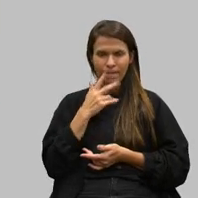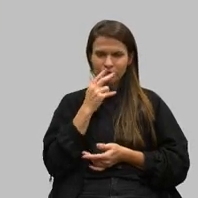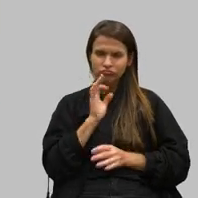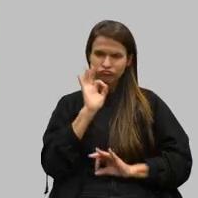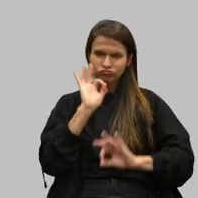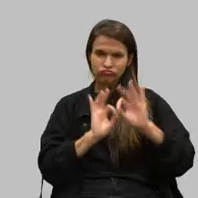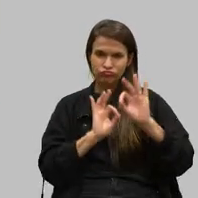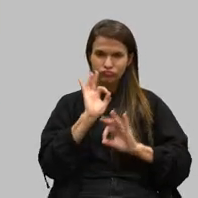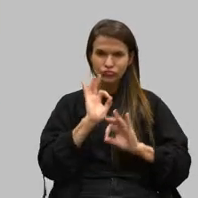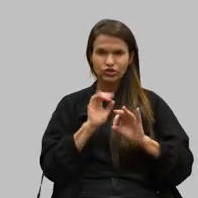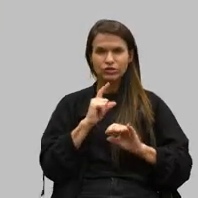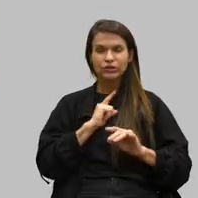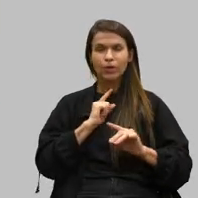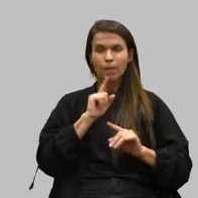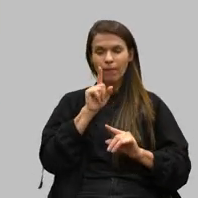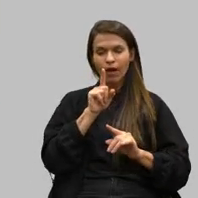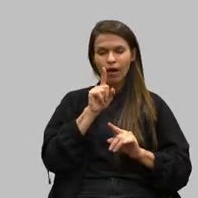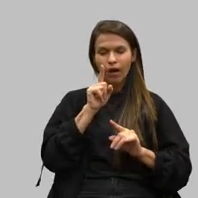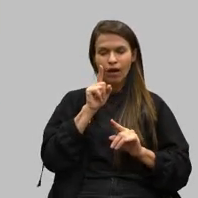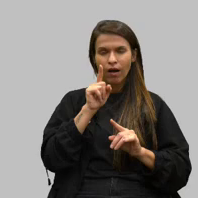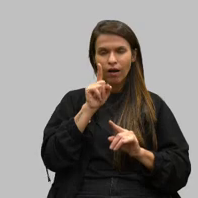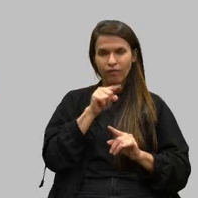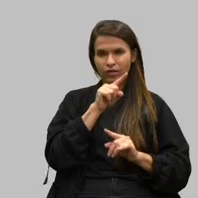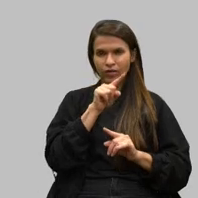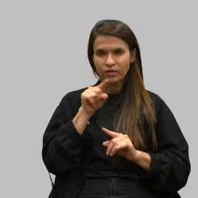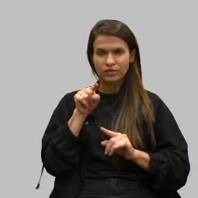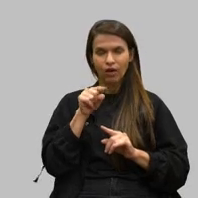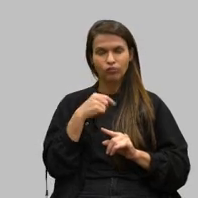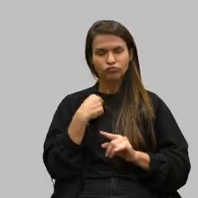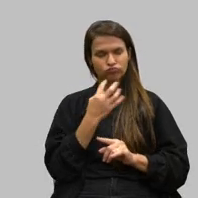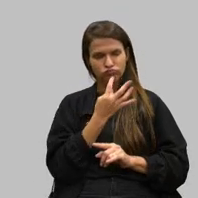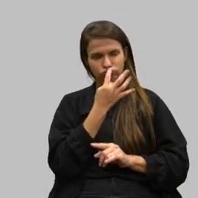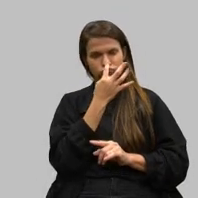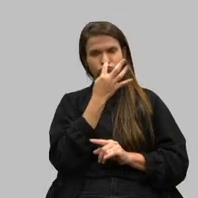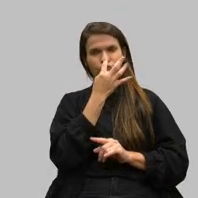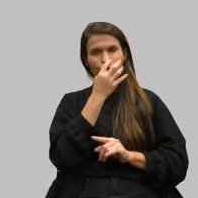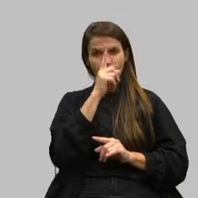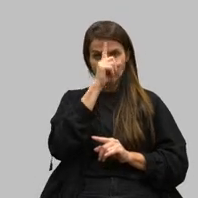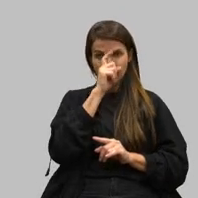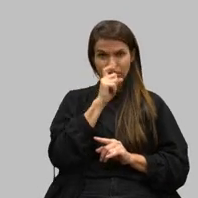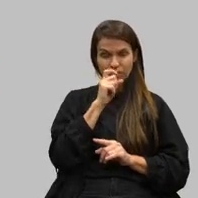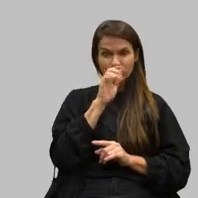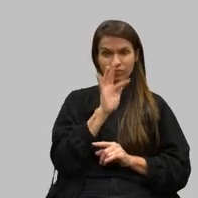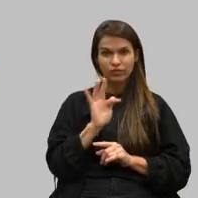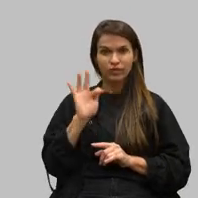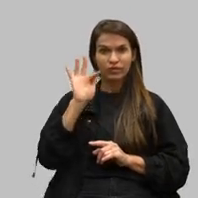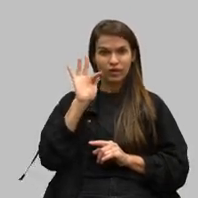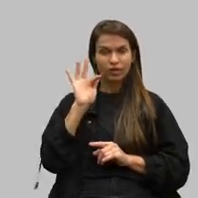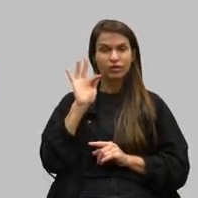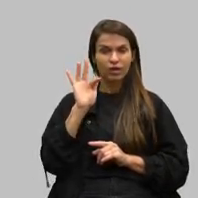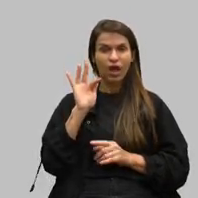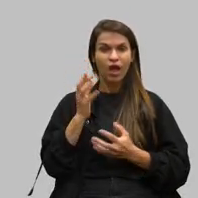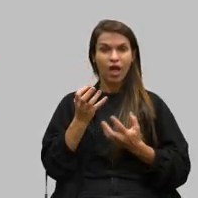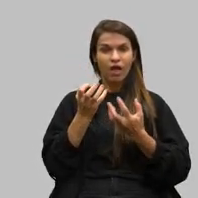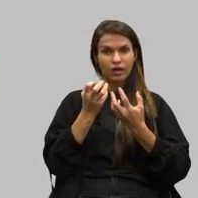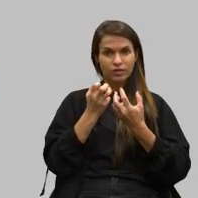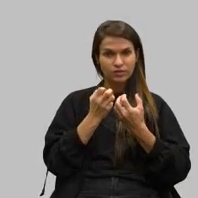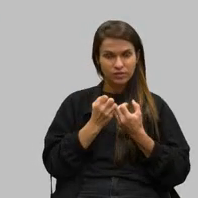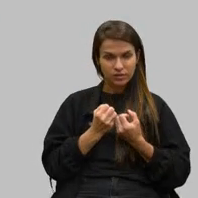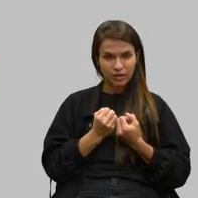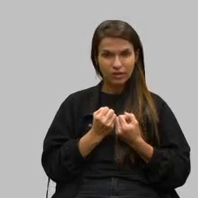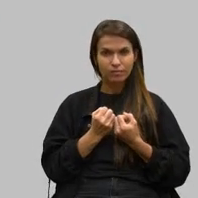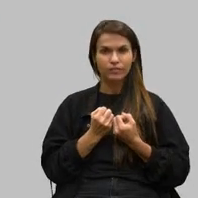de ter uma vedação aí e a gente fica impressionado que os hospitais federais, universitários federais recebem os